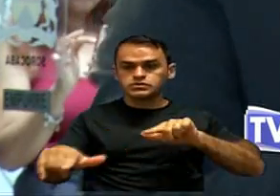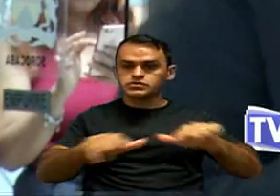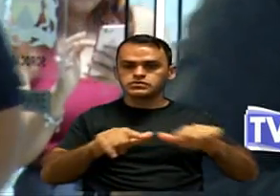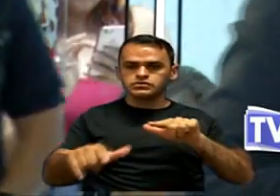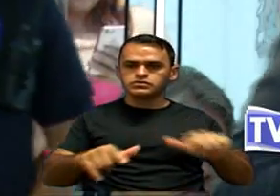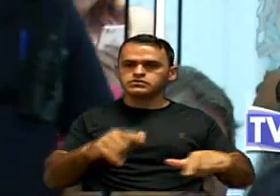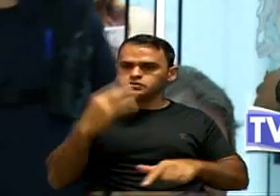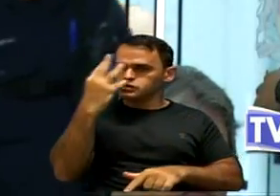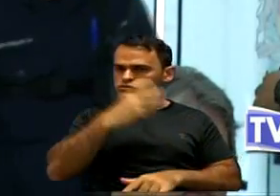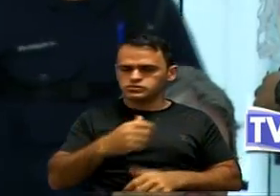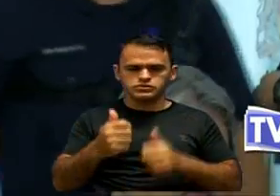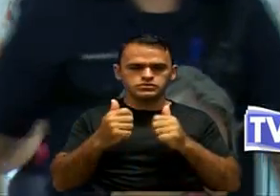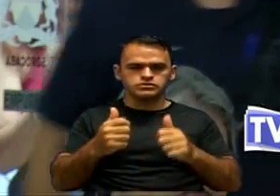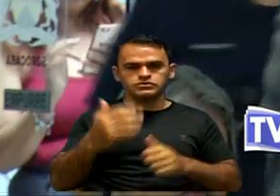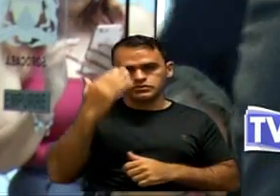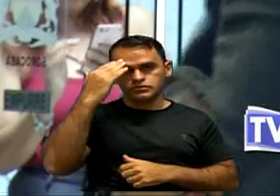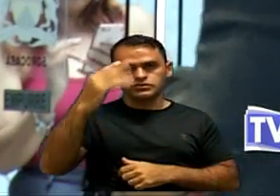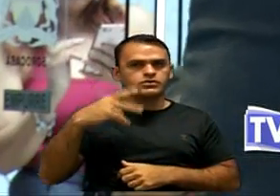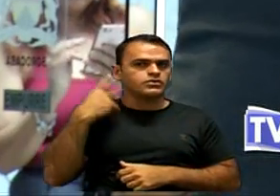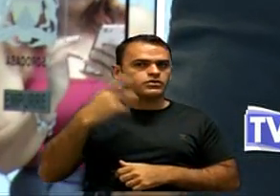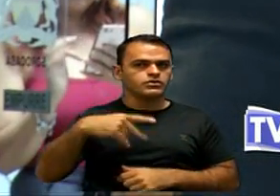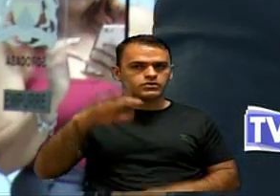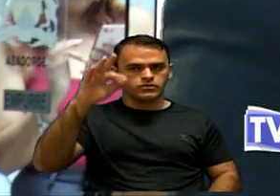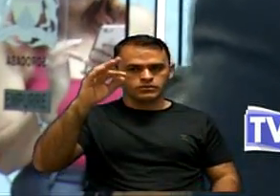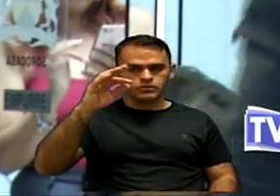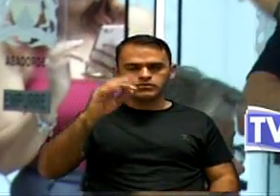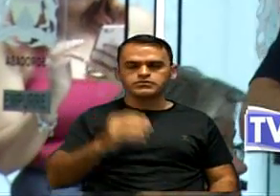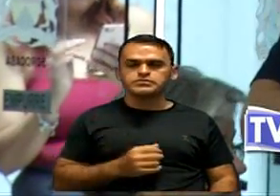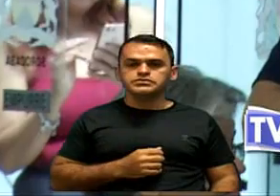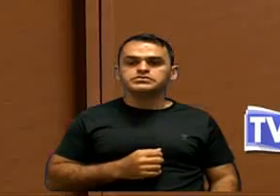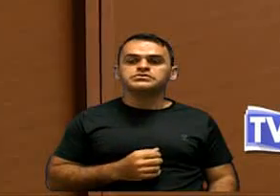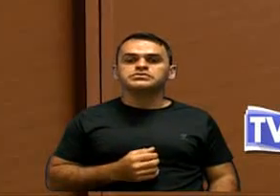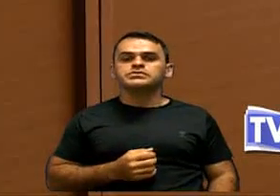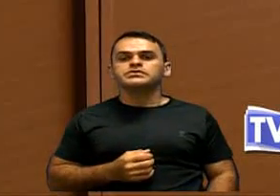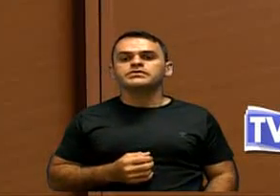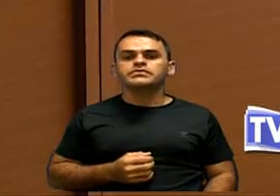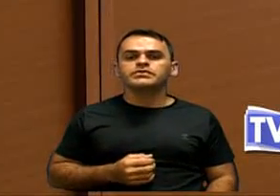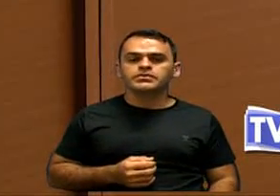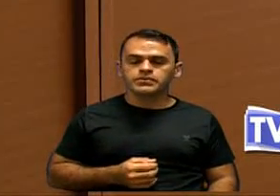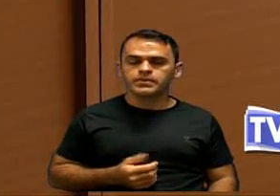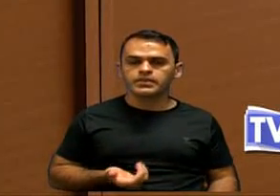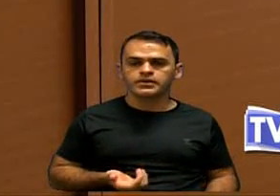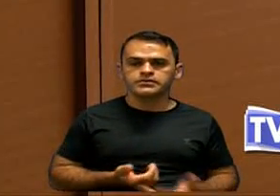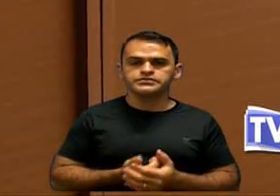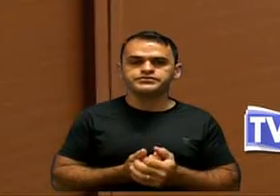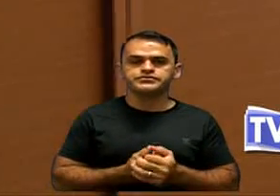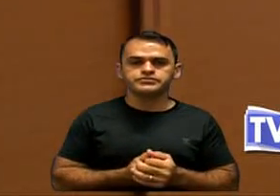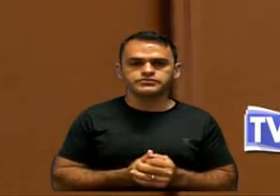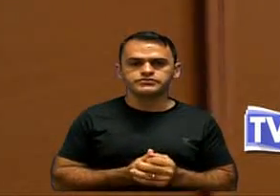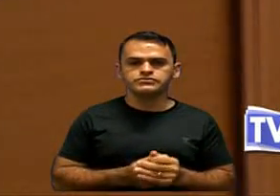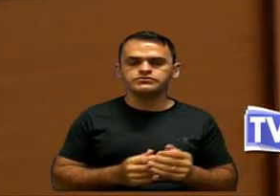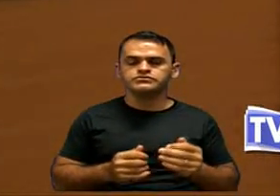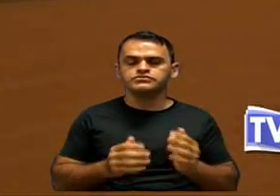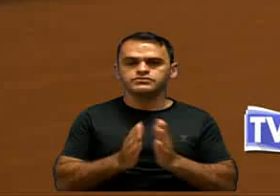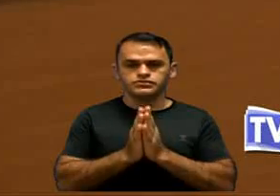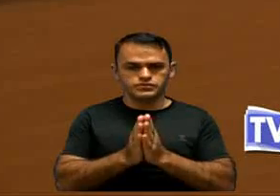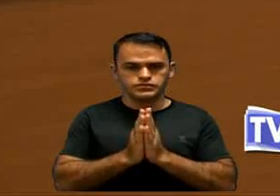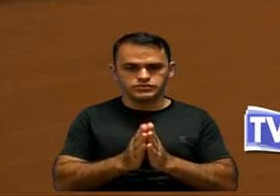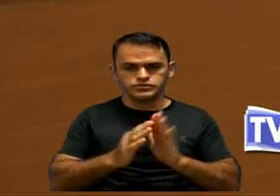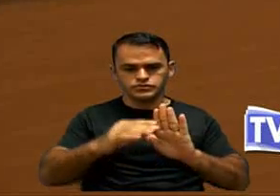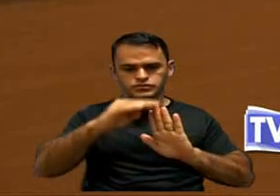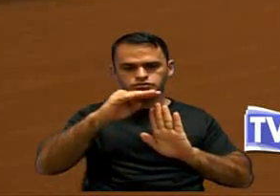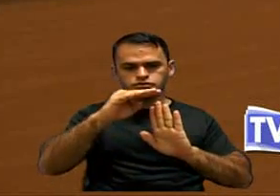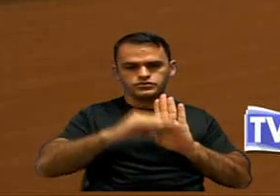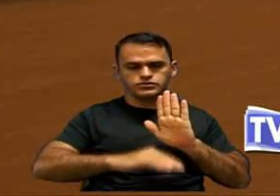Vossa Excelência vereador. Faz. Obrigado, vereador. Obrigado, Silvano. Tá bom. O senhor coloca a versão de pauta do projeto dos